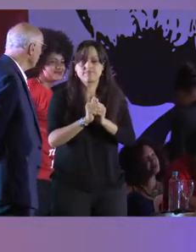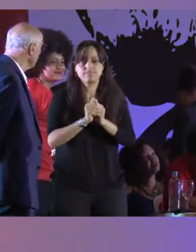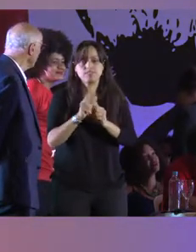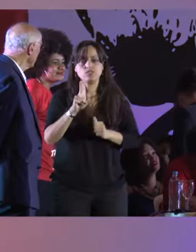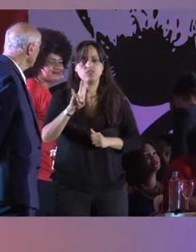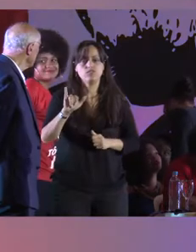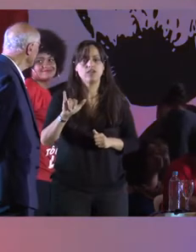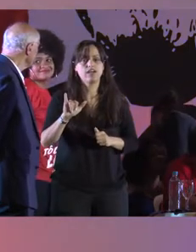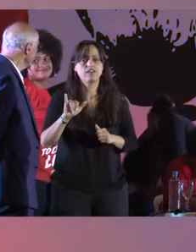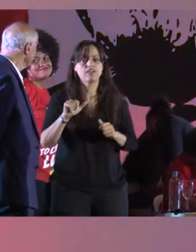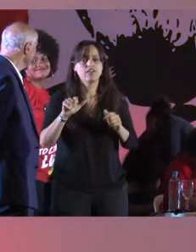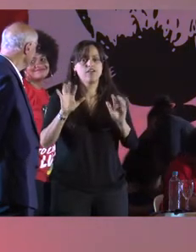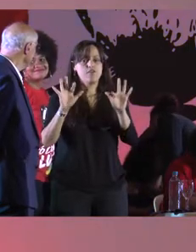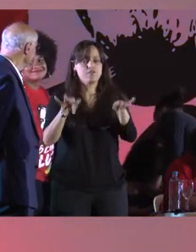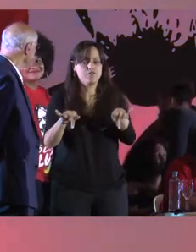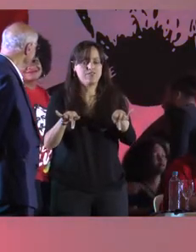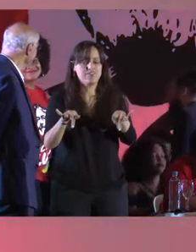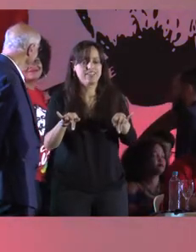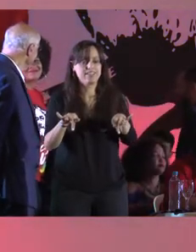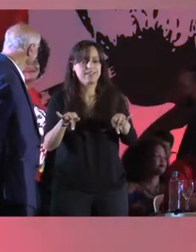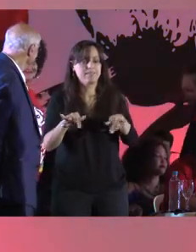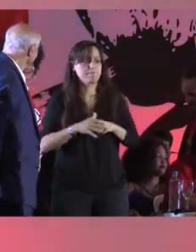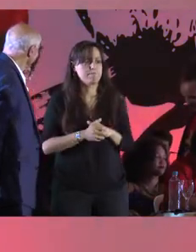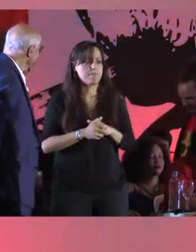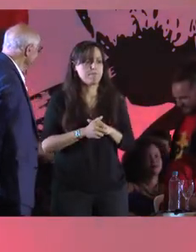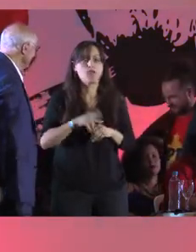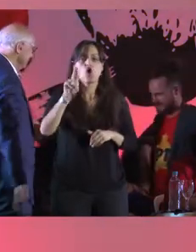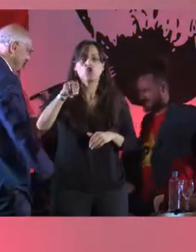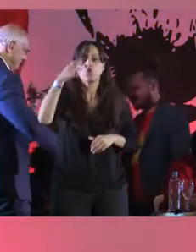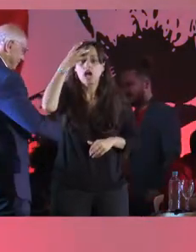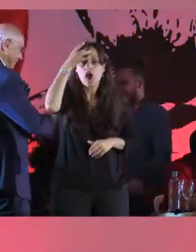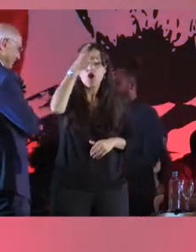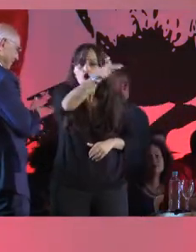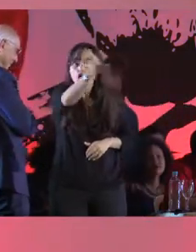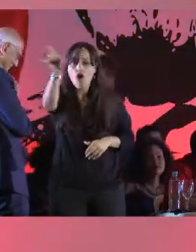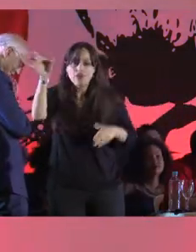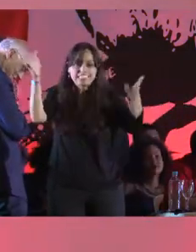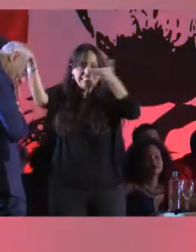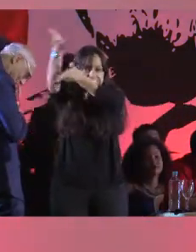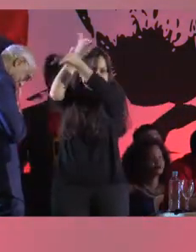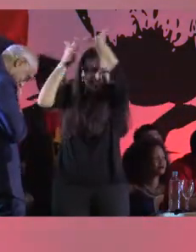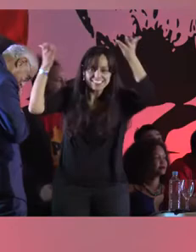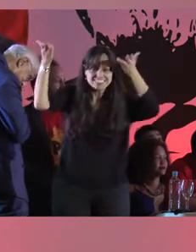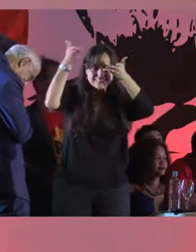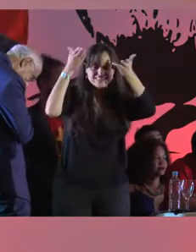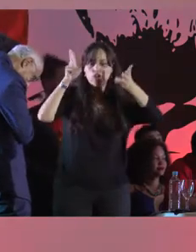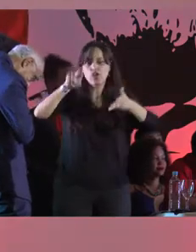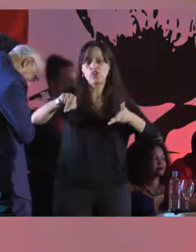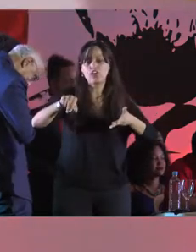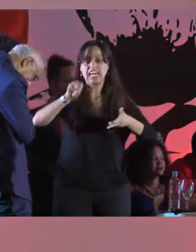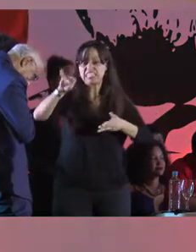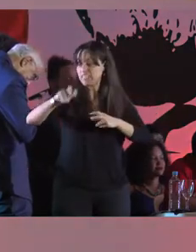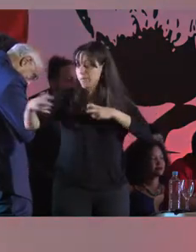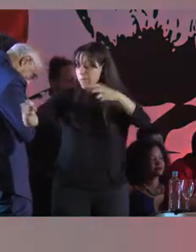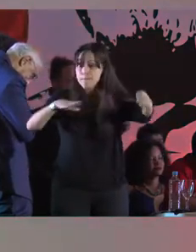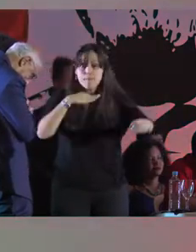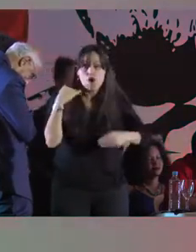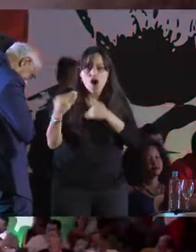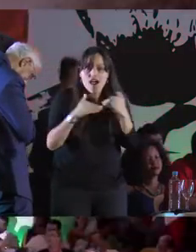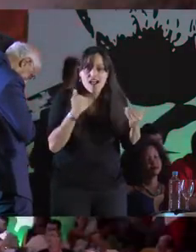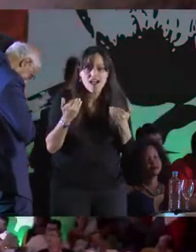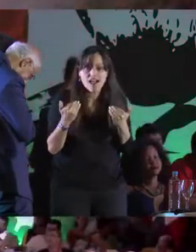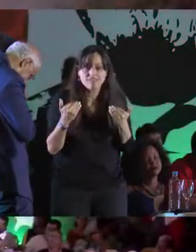acabar. Não vai acabar como não acabou quando morreram essas pessoas todas que eu citei para